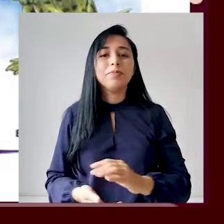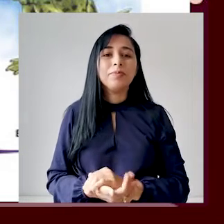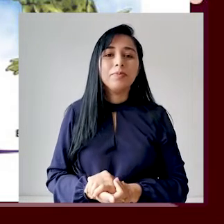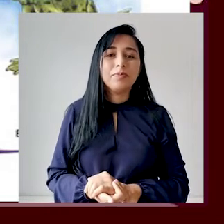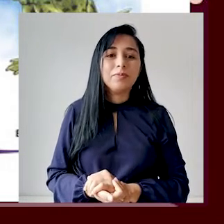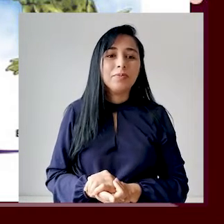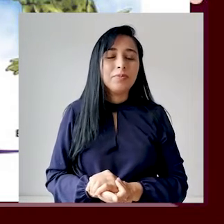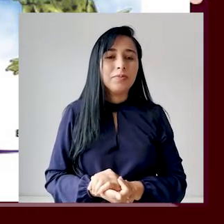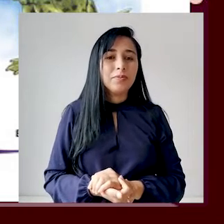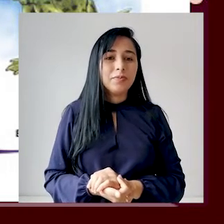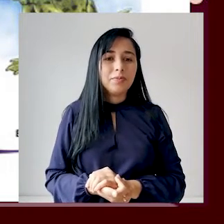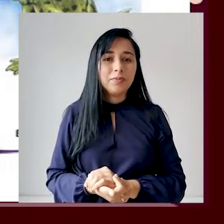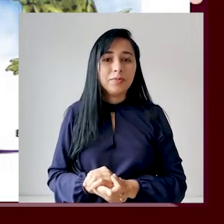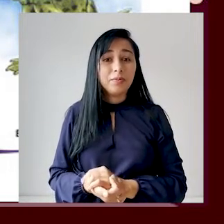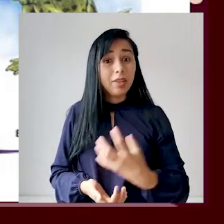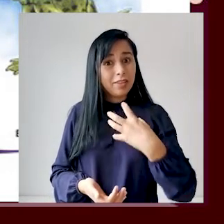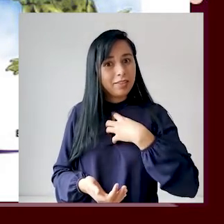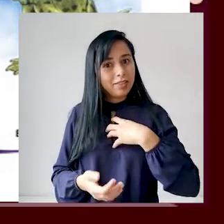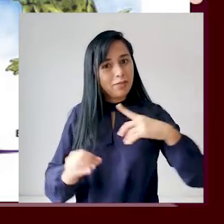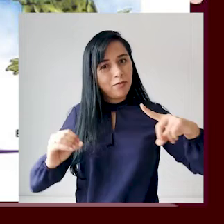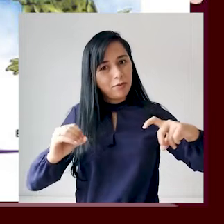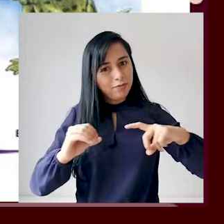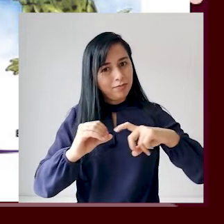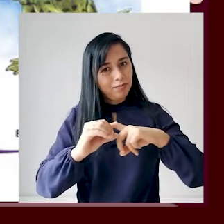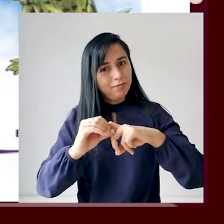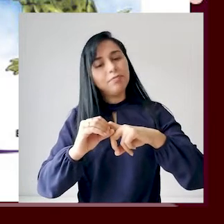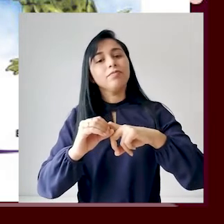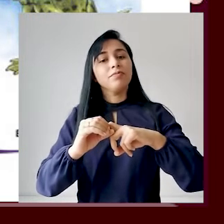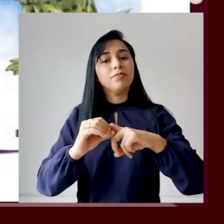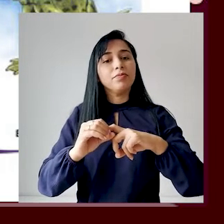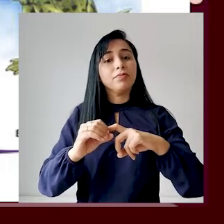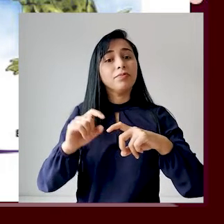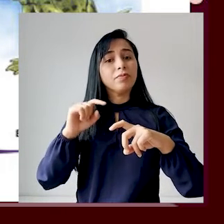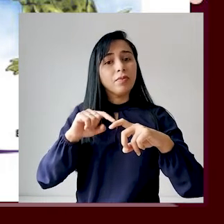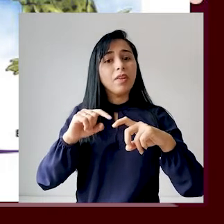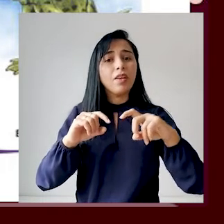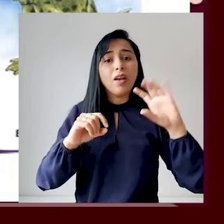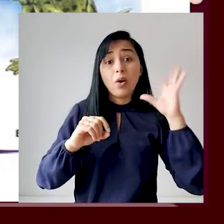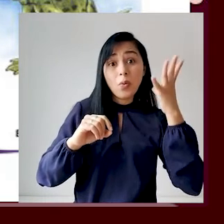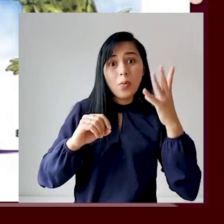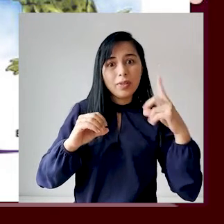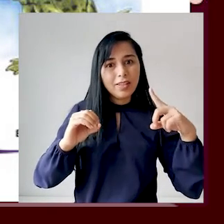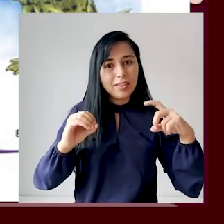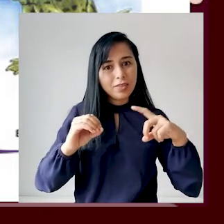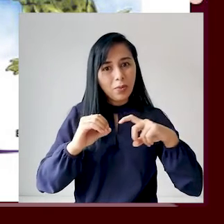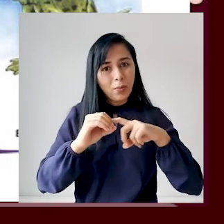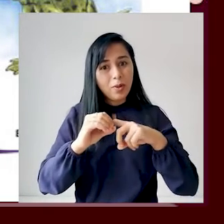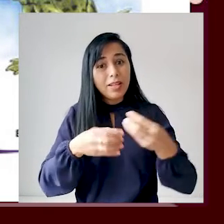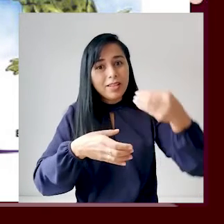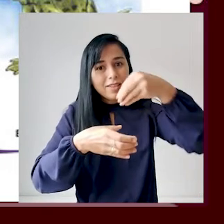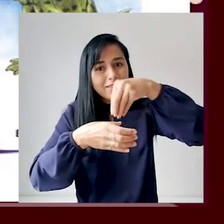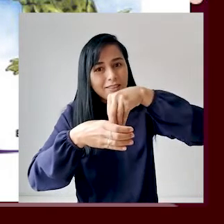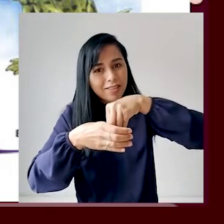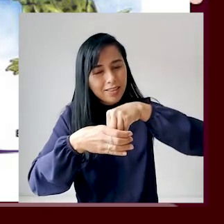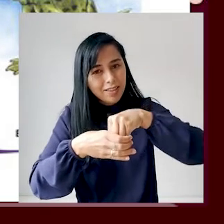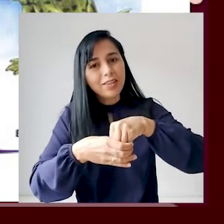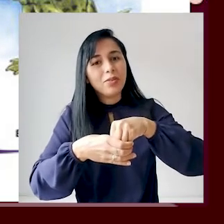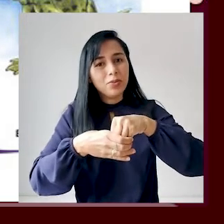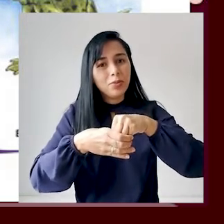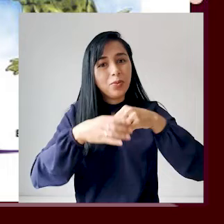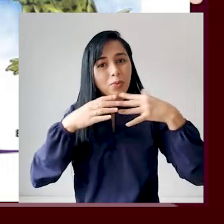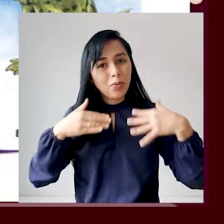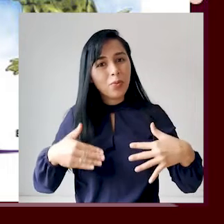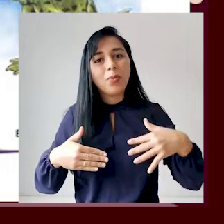humanos. Nesse tipo de fecundação, os gametas serão colocados dentro do corpo da fêmea, gerando